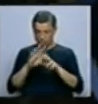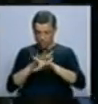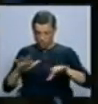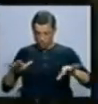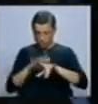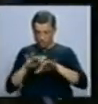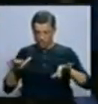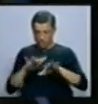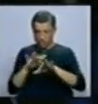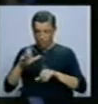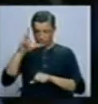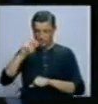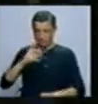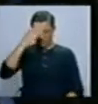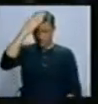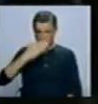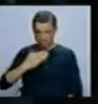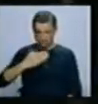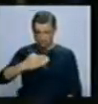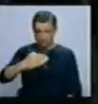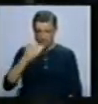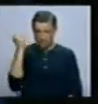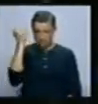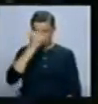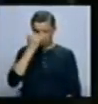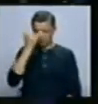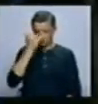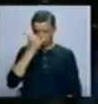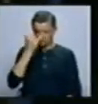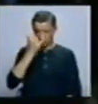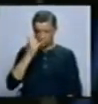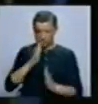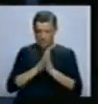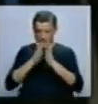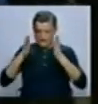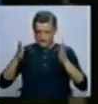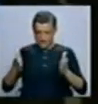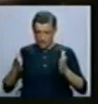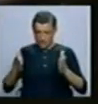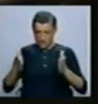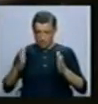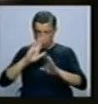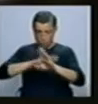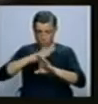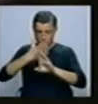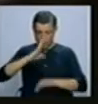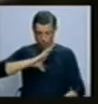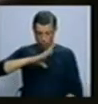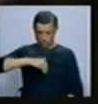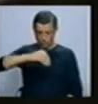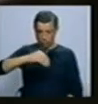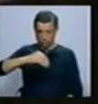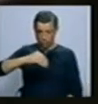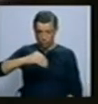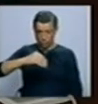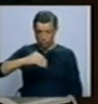chamo a atenção também para esta semana, foi feita uma simulação com este que é atualmente o maior supercomputador do mundo, que é o Summit, e